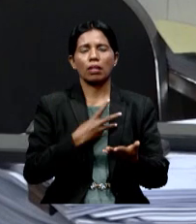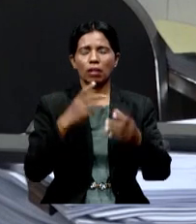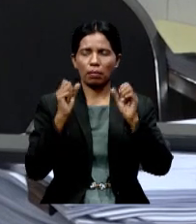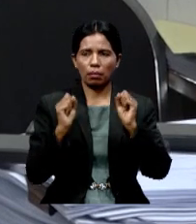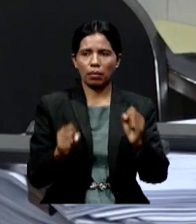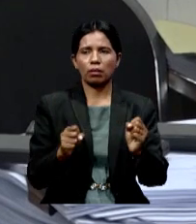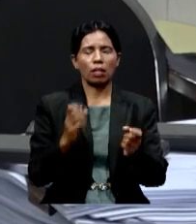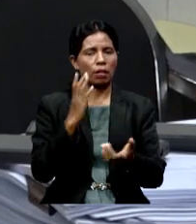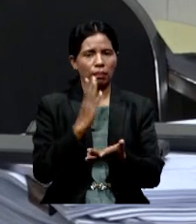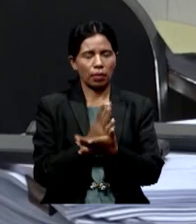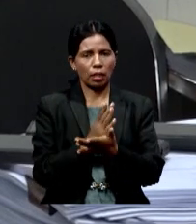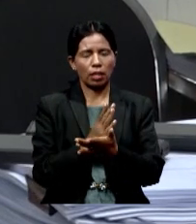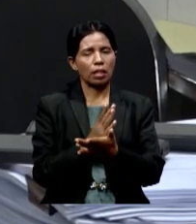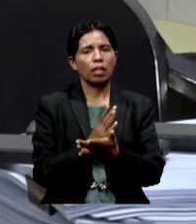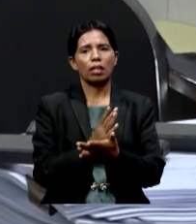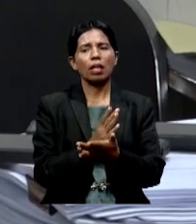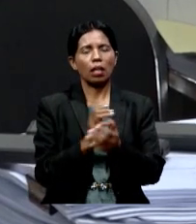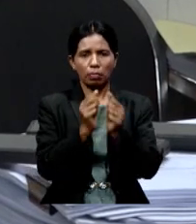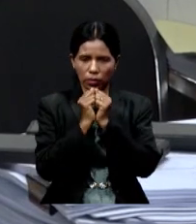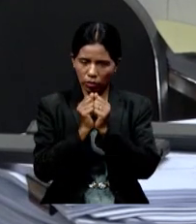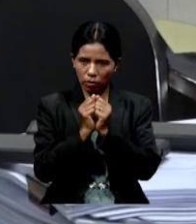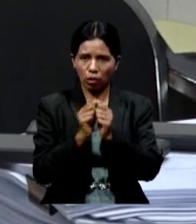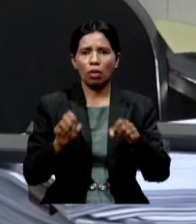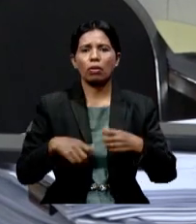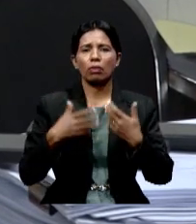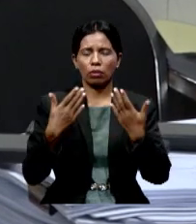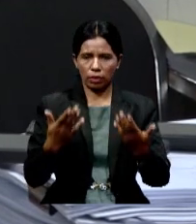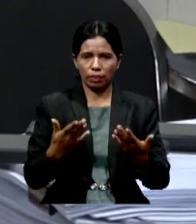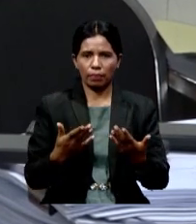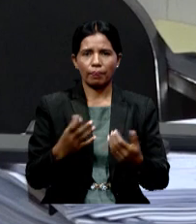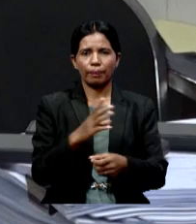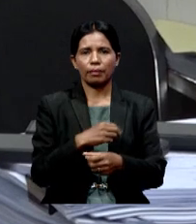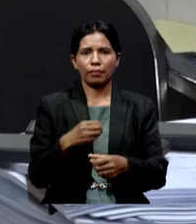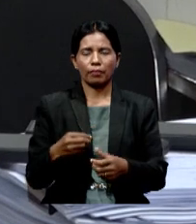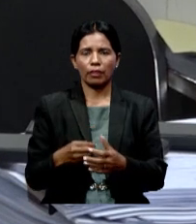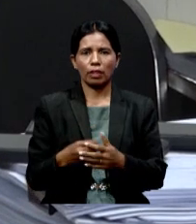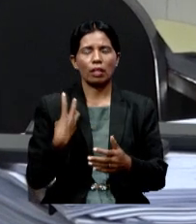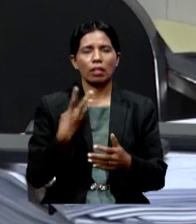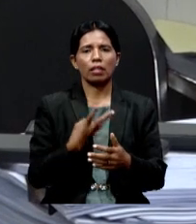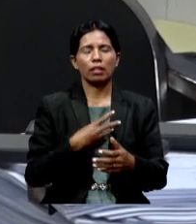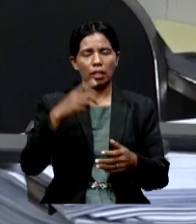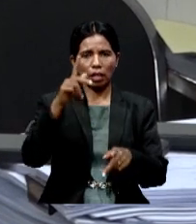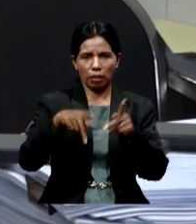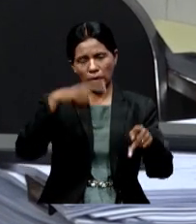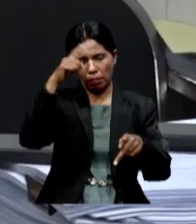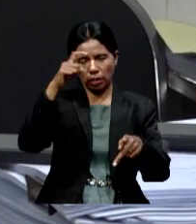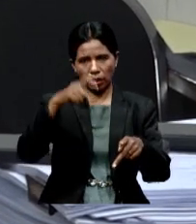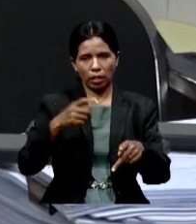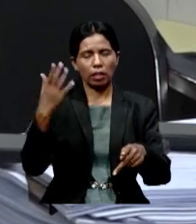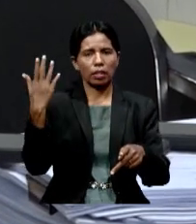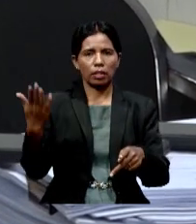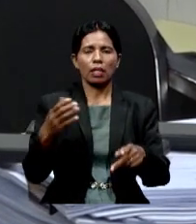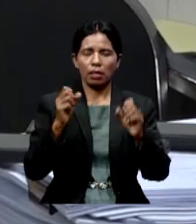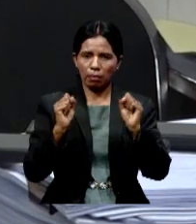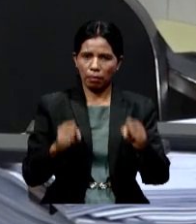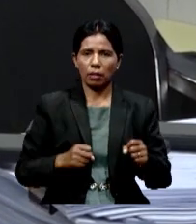halo prevenção hamutu no o in sama ka i tenia matene kena insira i a parte ida ne bele